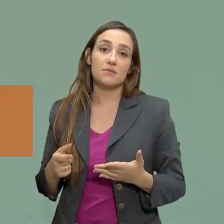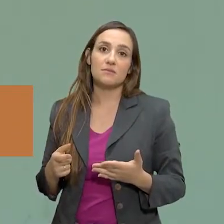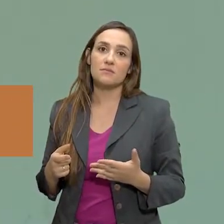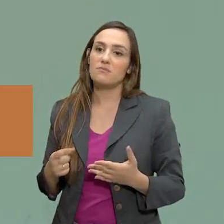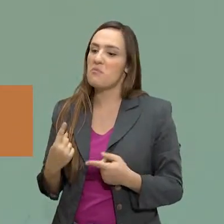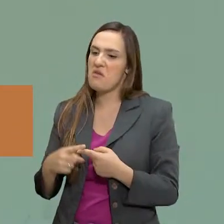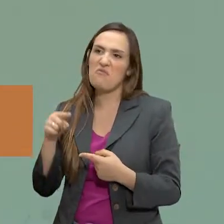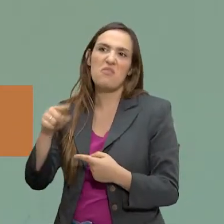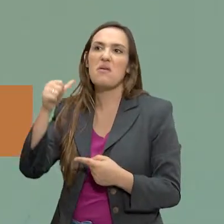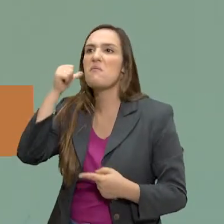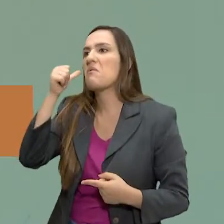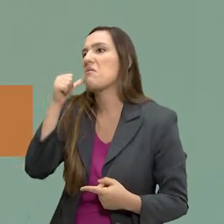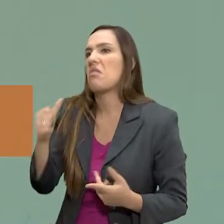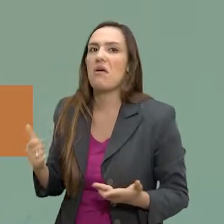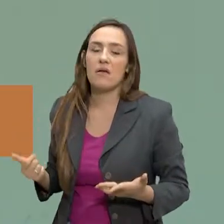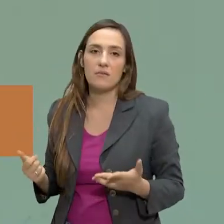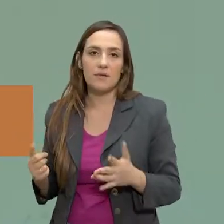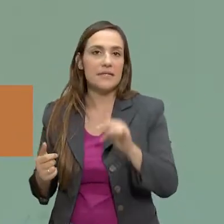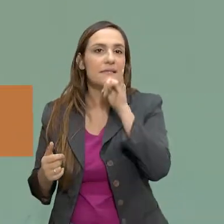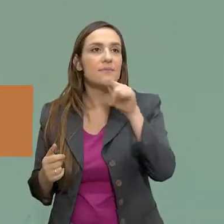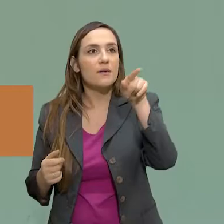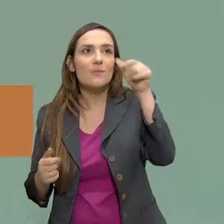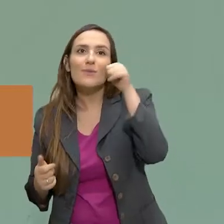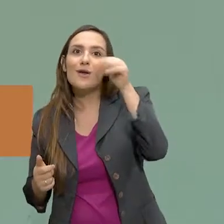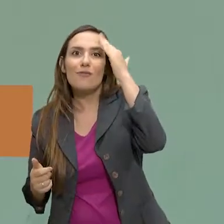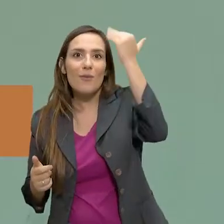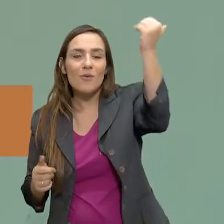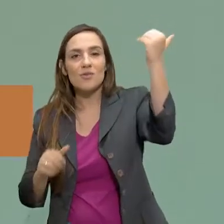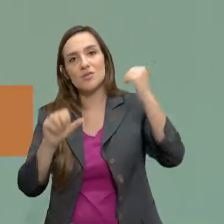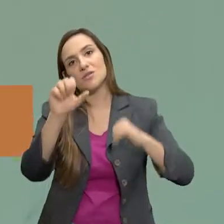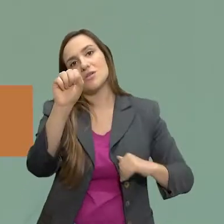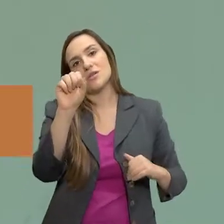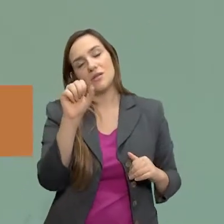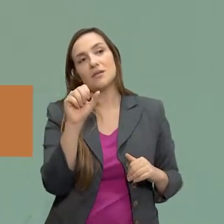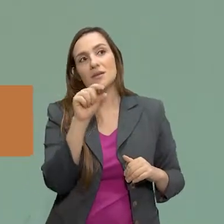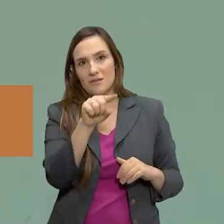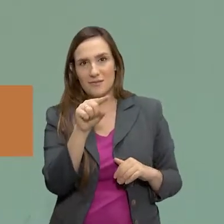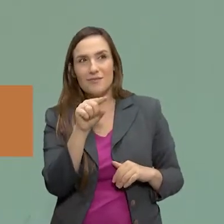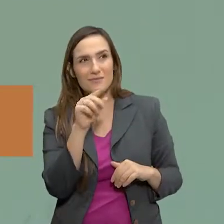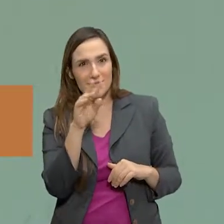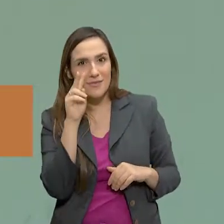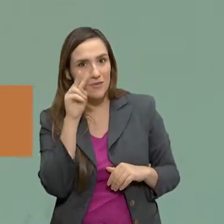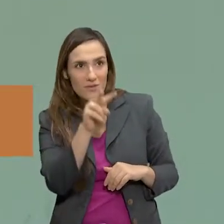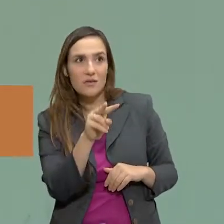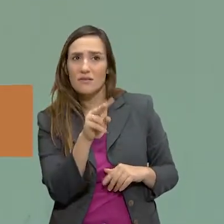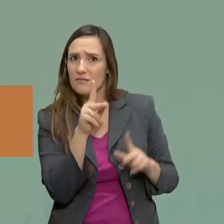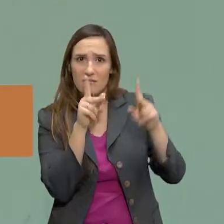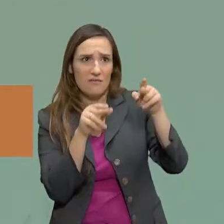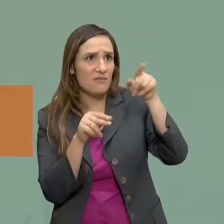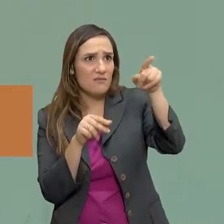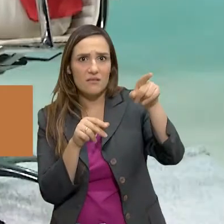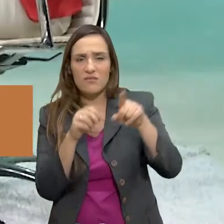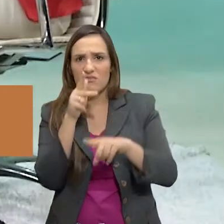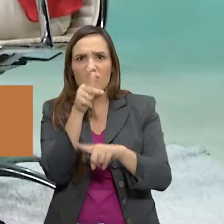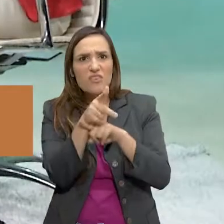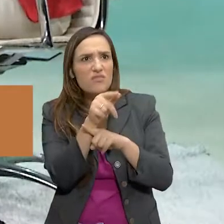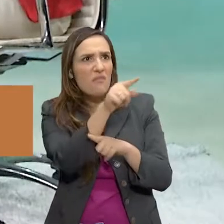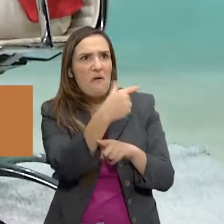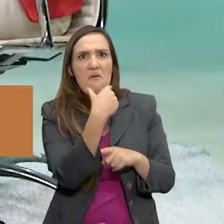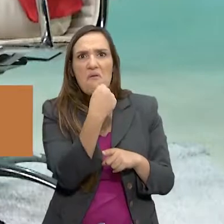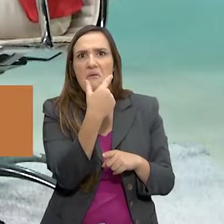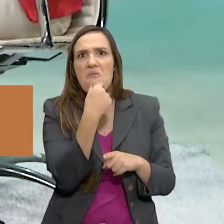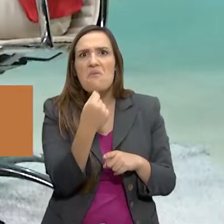essa relação extremamente marcada pelo gênero. Esse caso que você deu da influenciadora, que foi amplamente divulgado, a gente vê